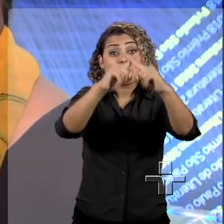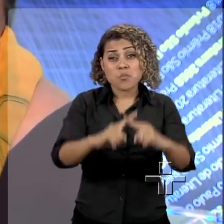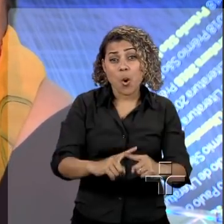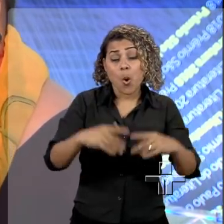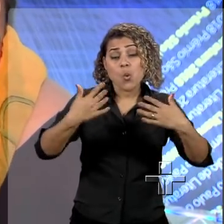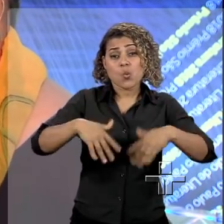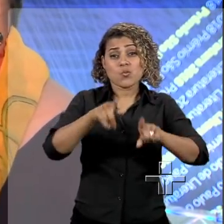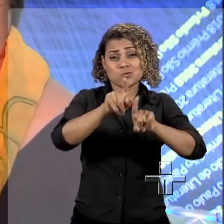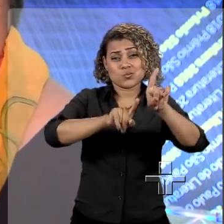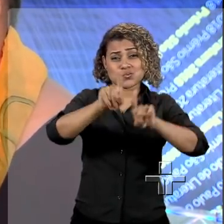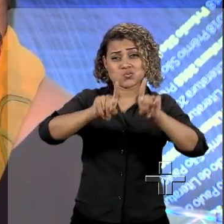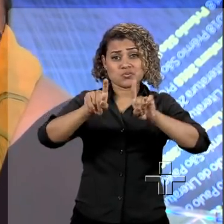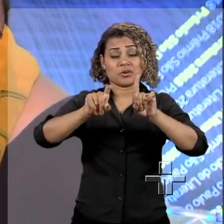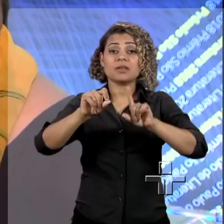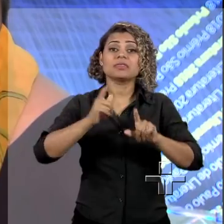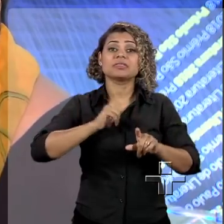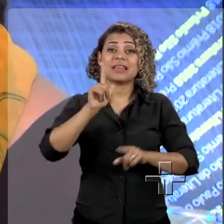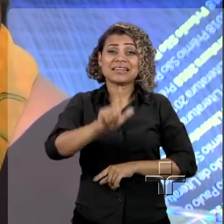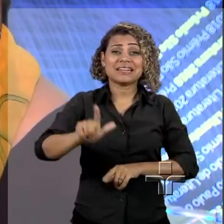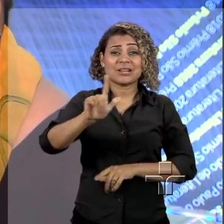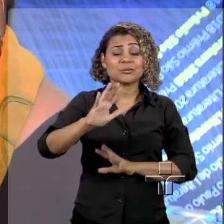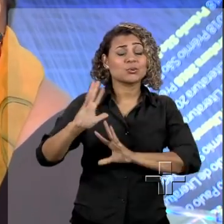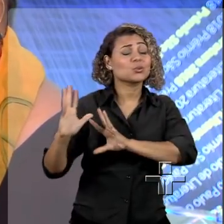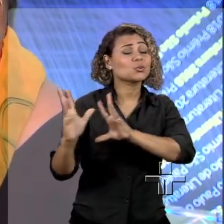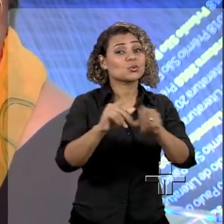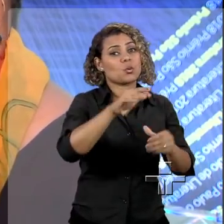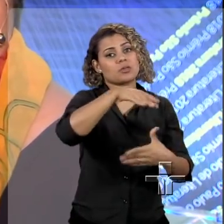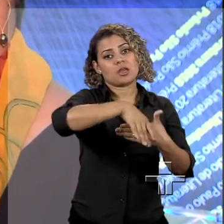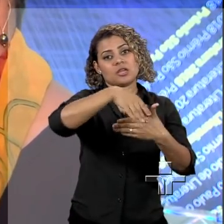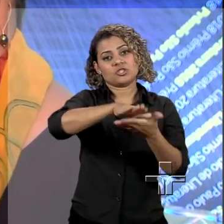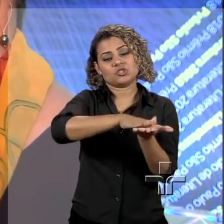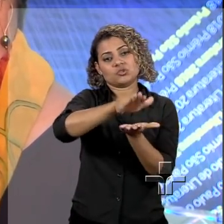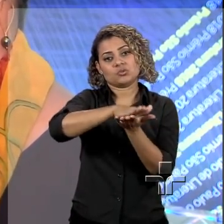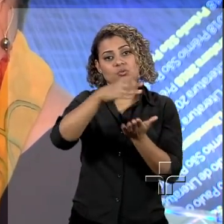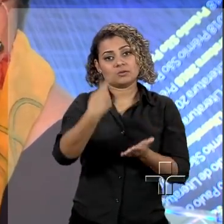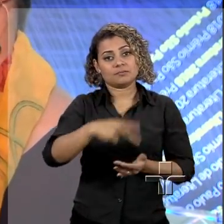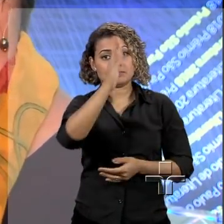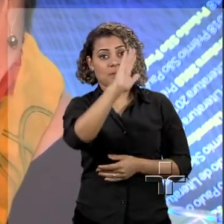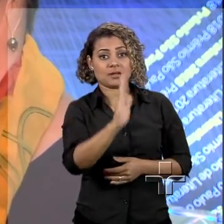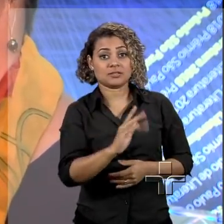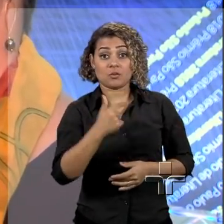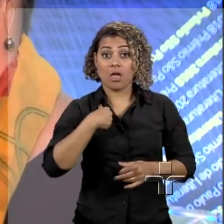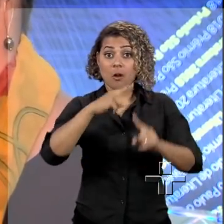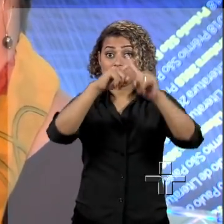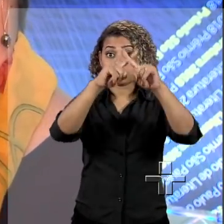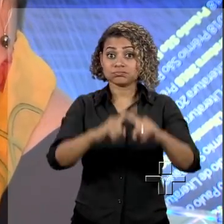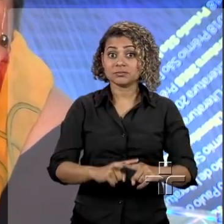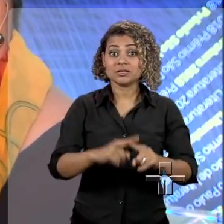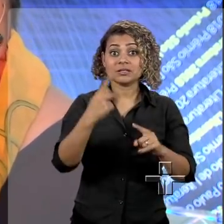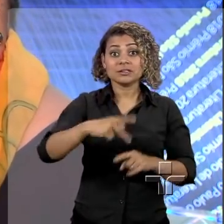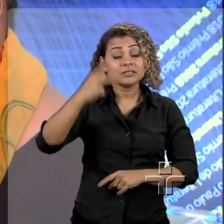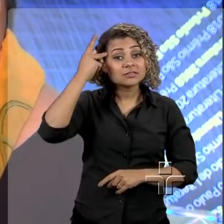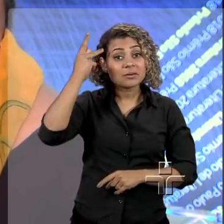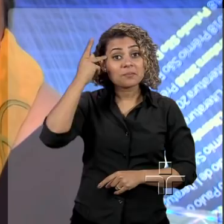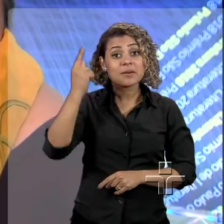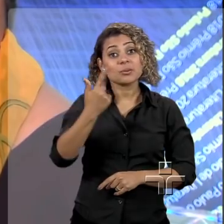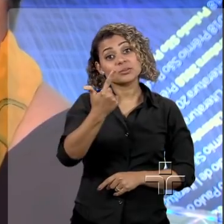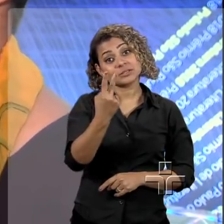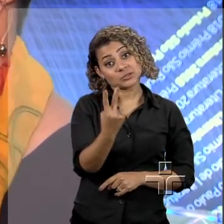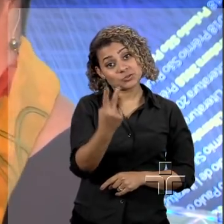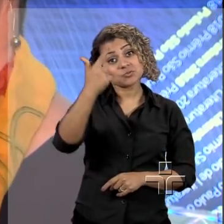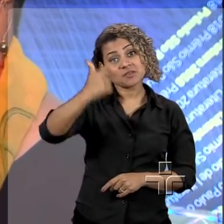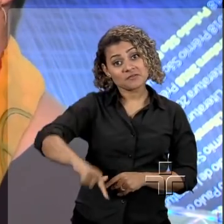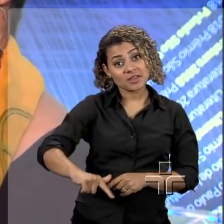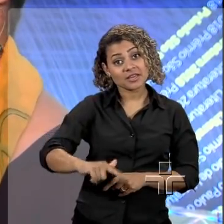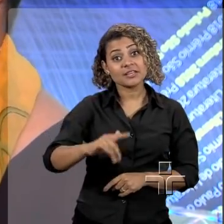universo enorme, né, de livros de todas as editoras do Brasil. E eu estou sendo finalista do Prêmio São Paulo pela segunda vez.